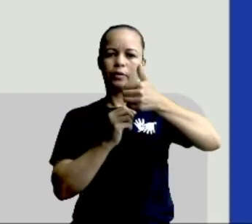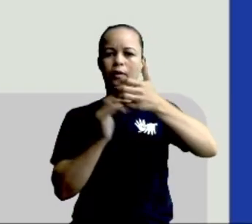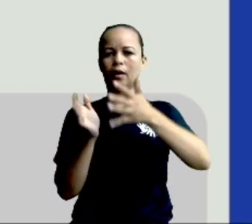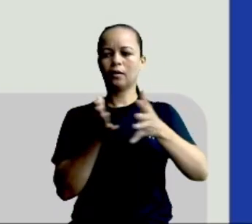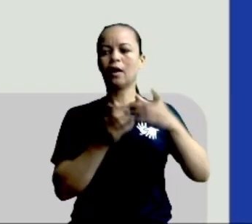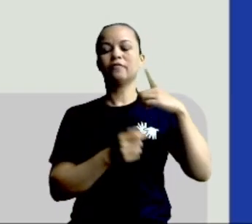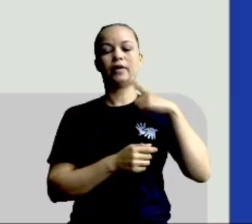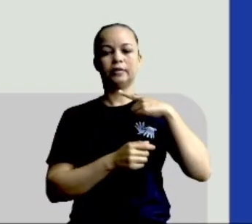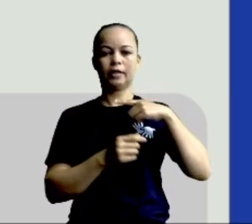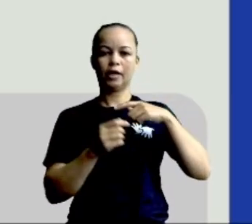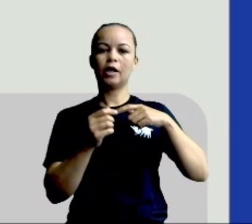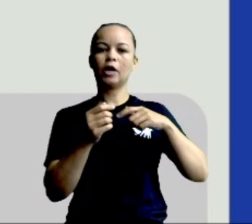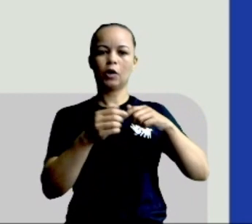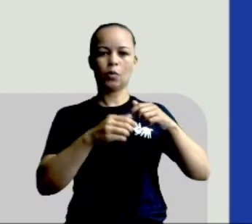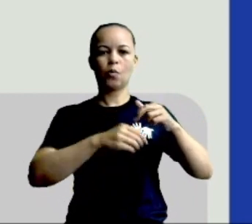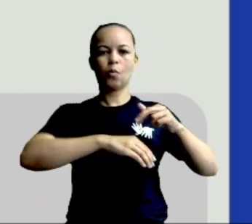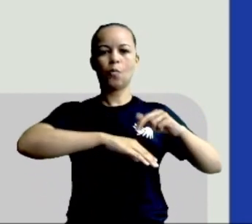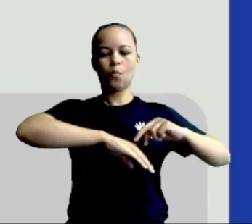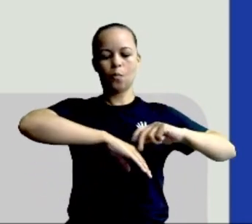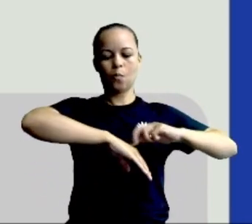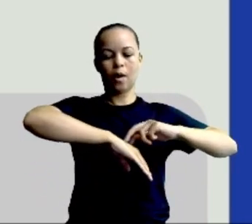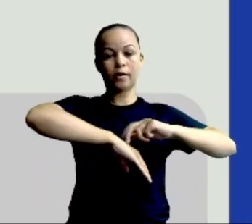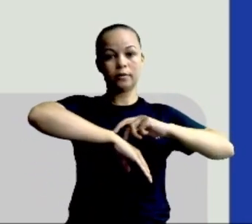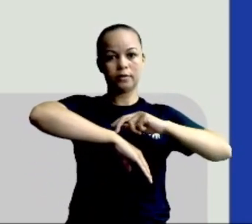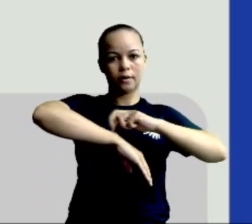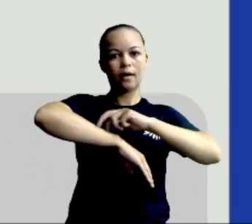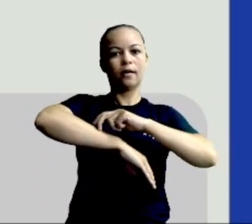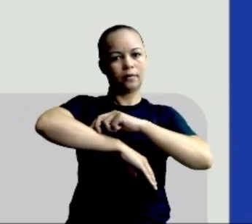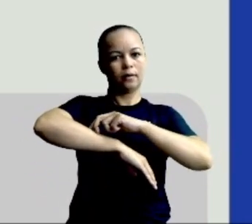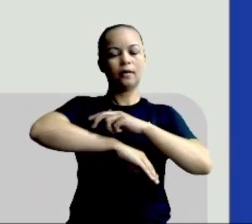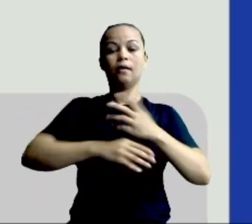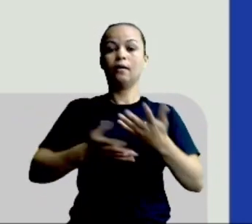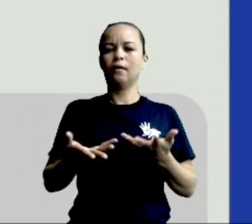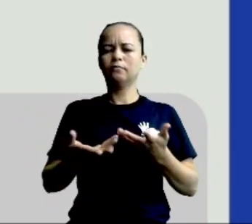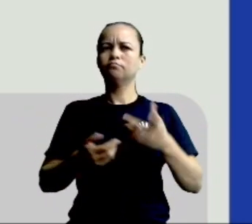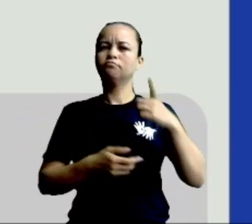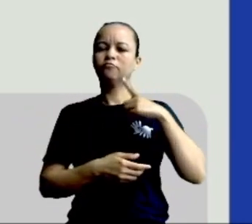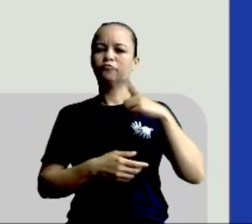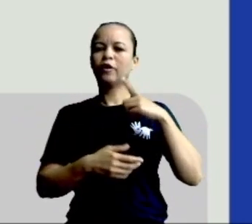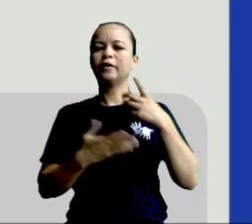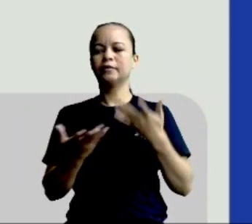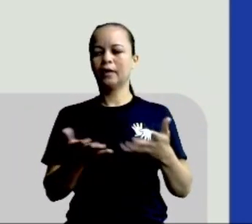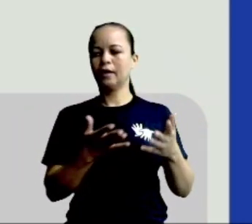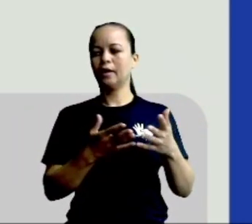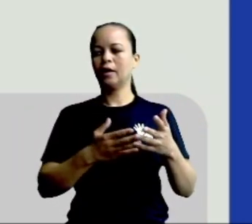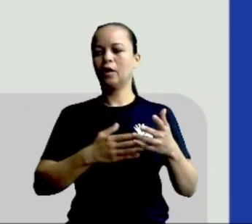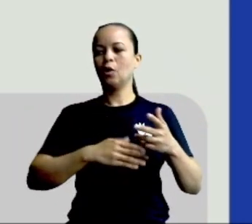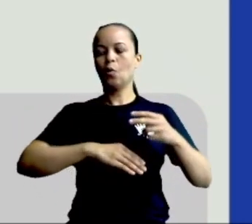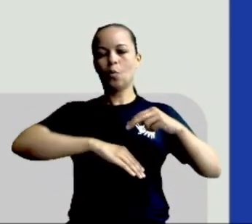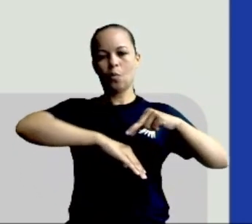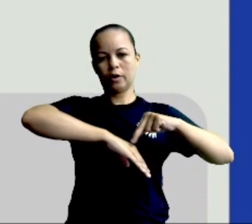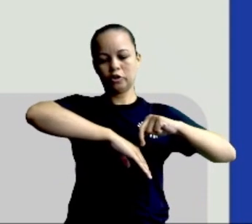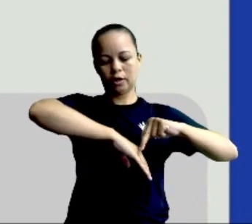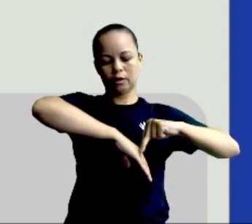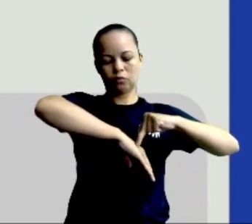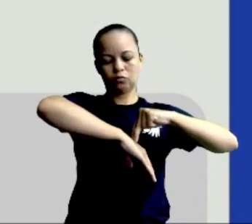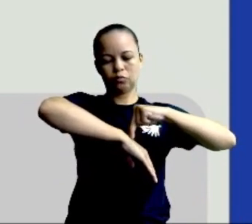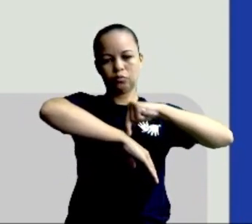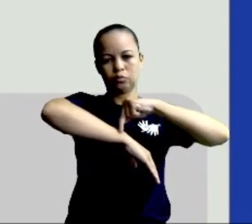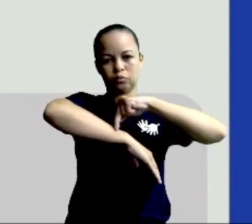escada, subir ao primeiro andar, certo? Você vai ter uma escada